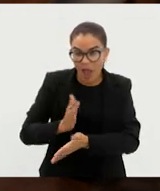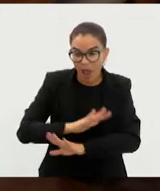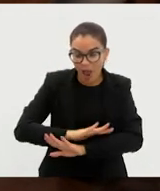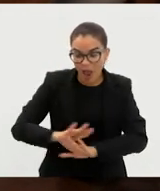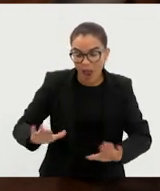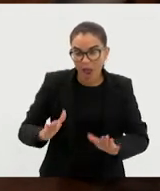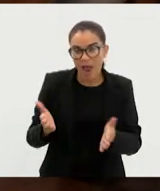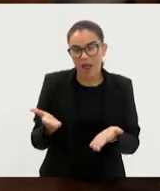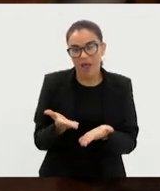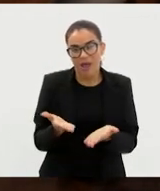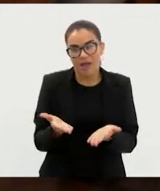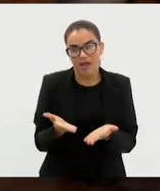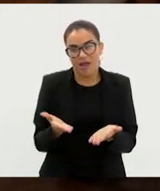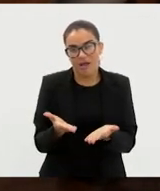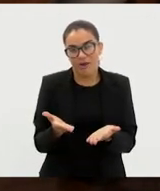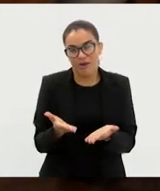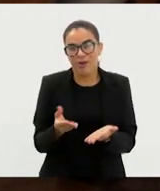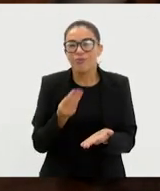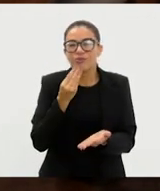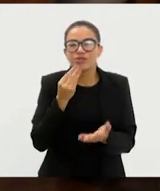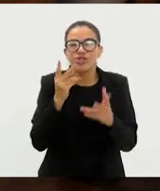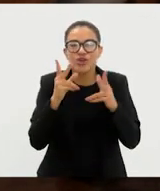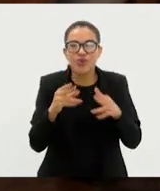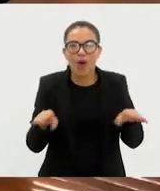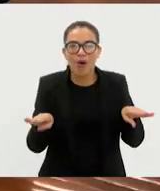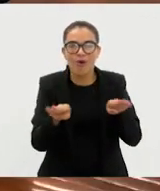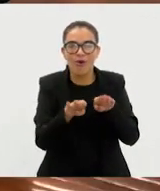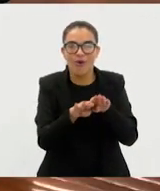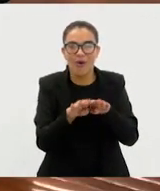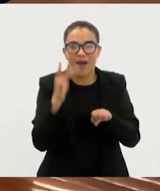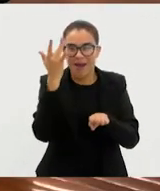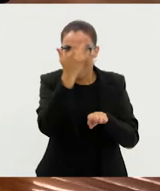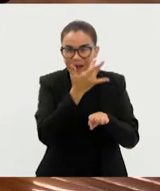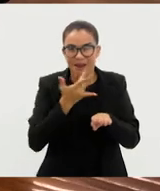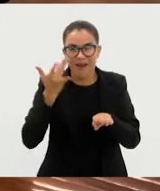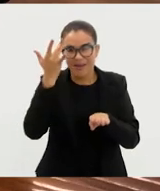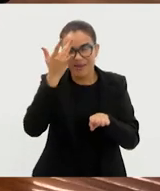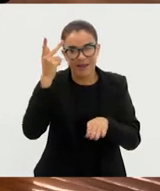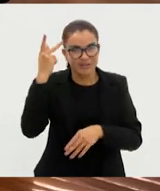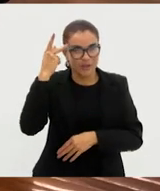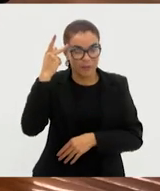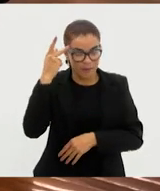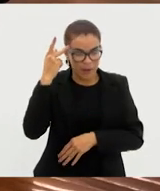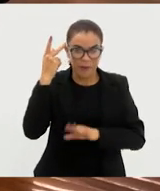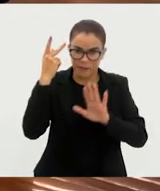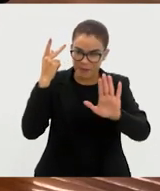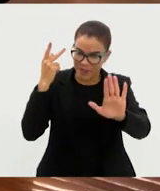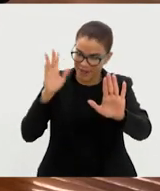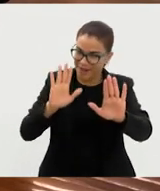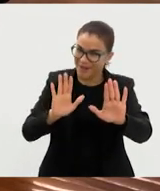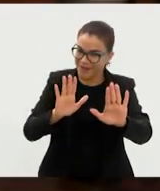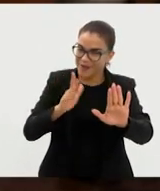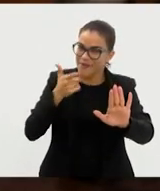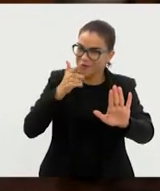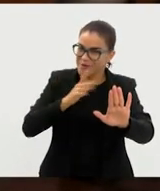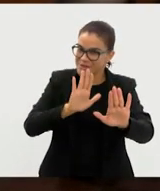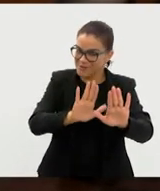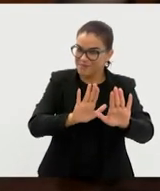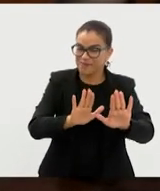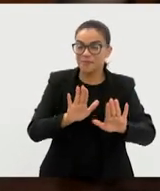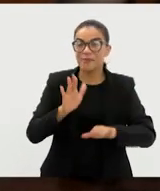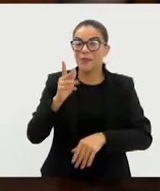agora... A gente podia ter as mesmas condições que o prefeito Haddad teve quando era prefeito de São Paulo. Eu vou chegar lá. O prefeito